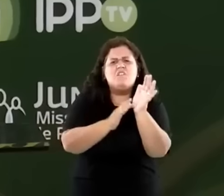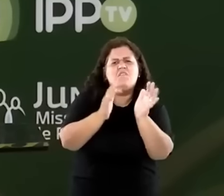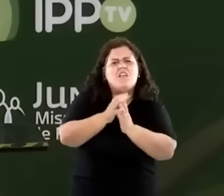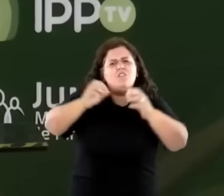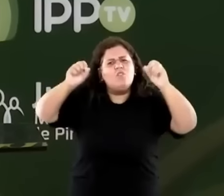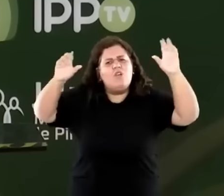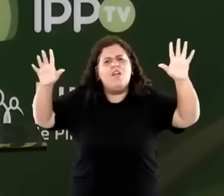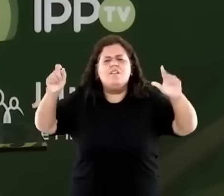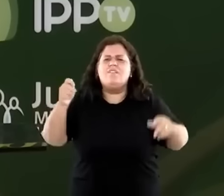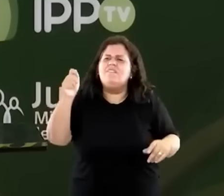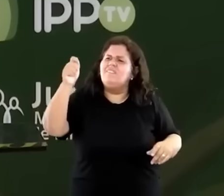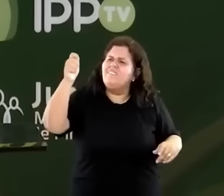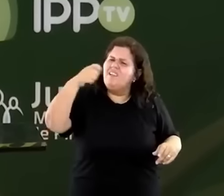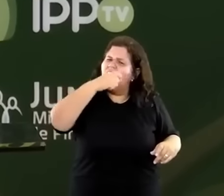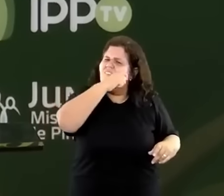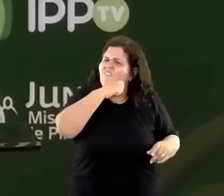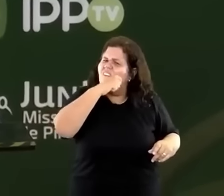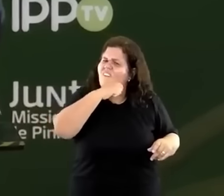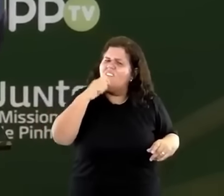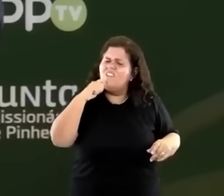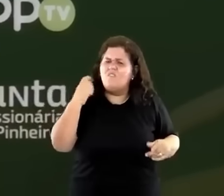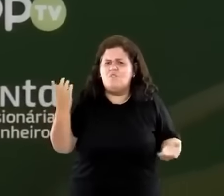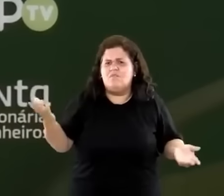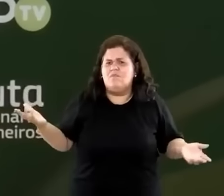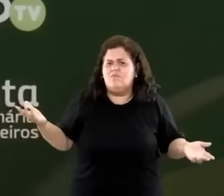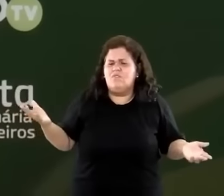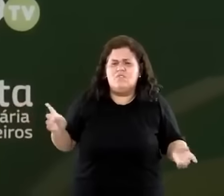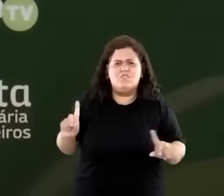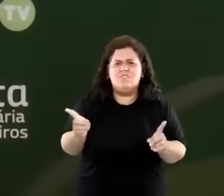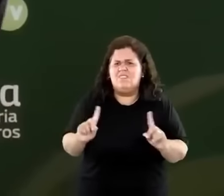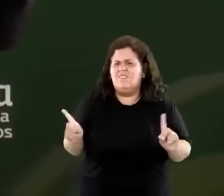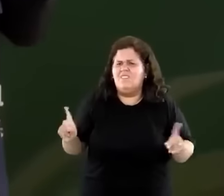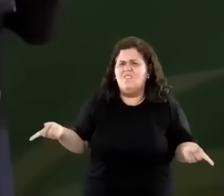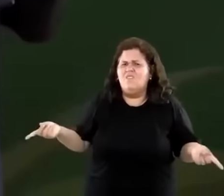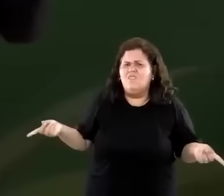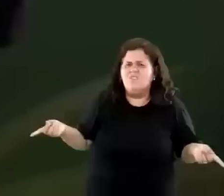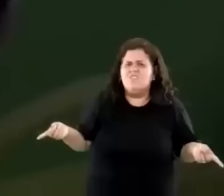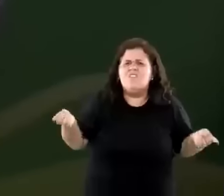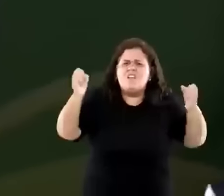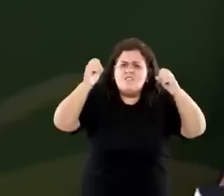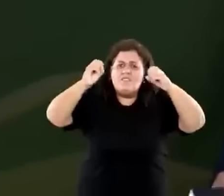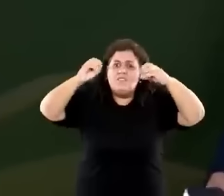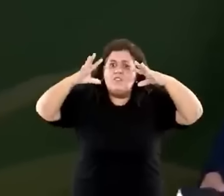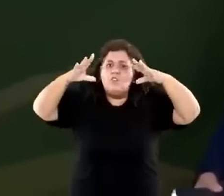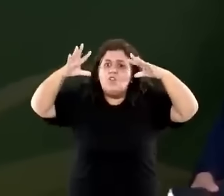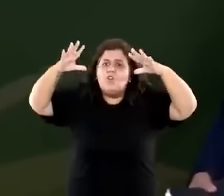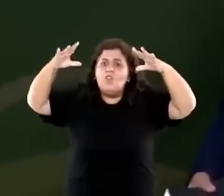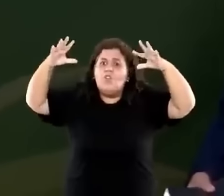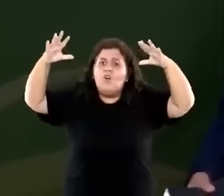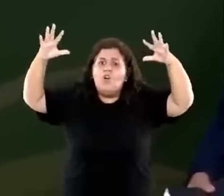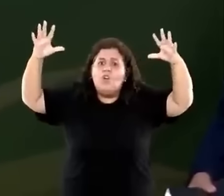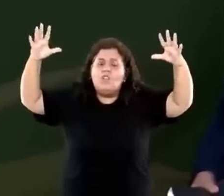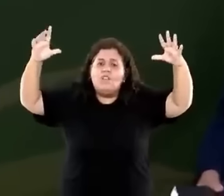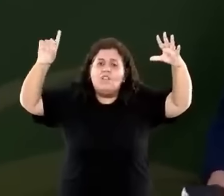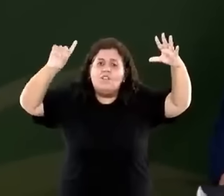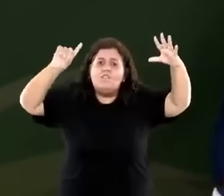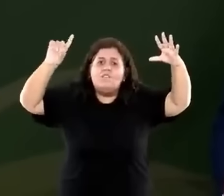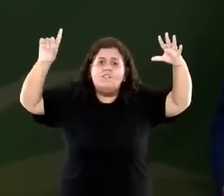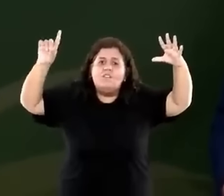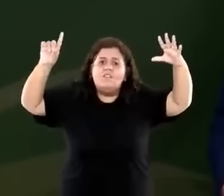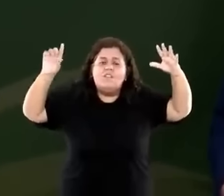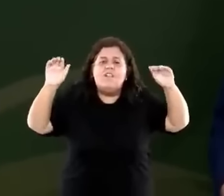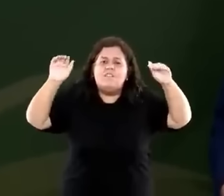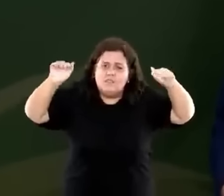mão gente olha a Bíblia toda pessoa que teve uma Visão da Glória de Deus qual a posição dela